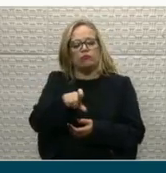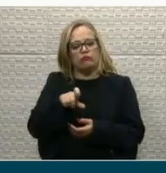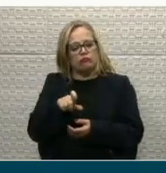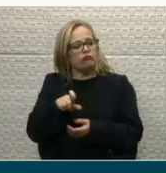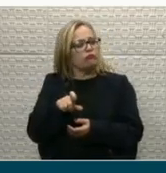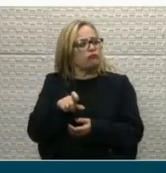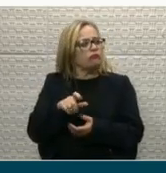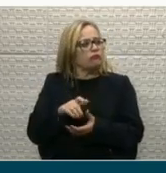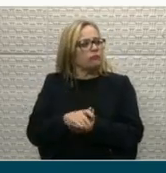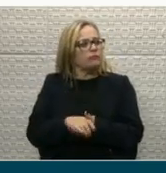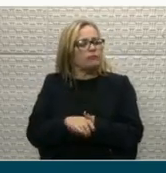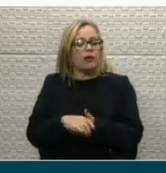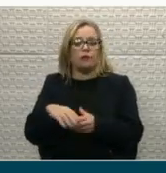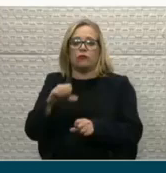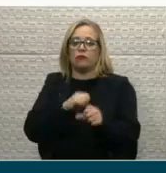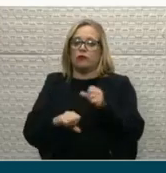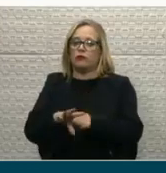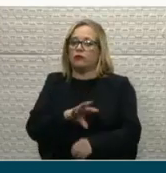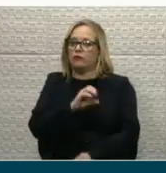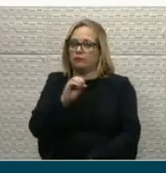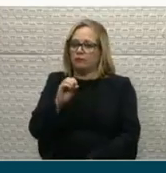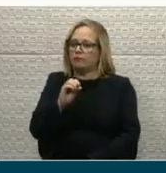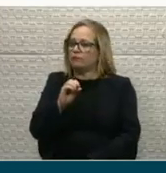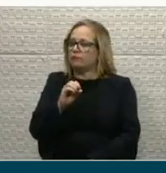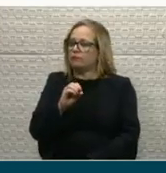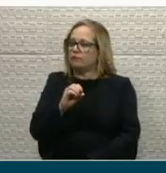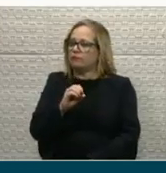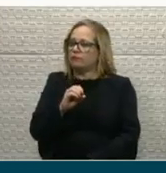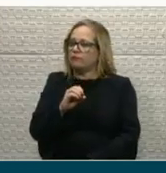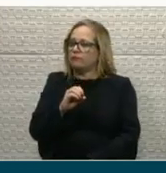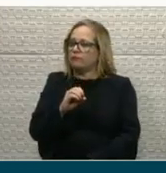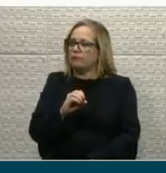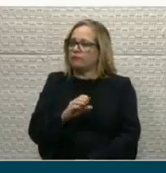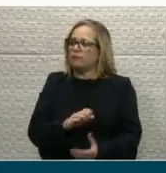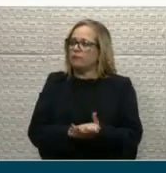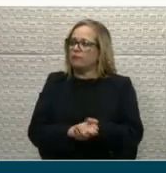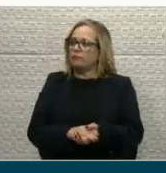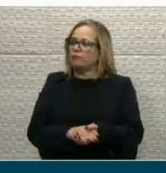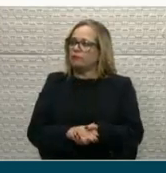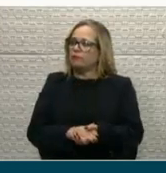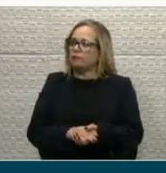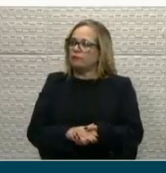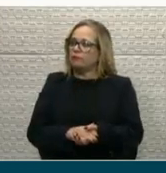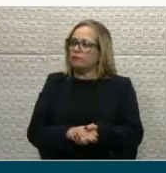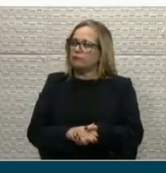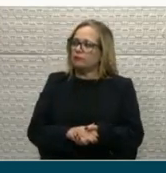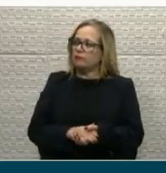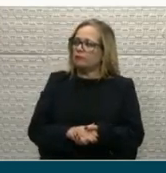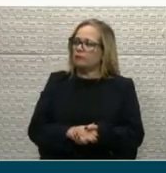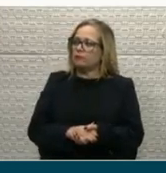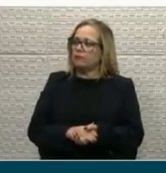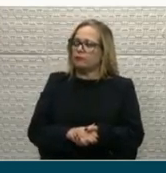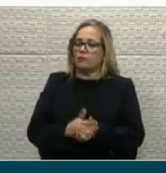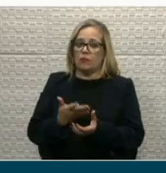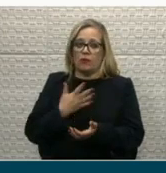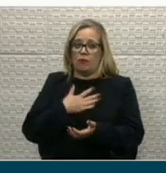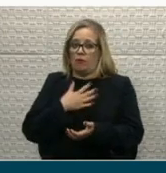necessariamente deve ser diferente de zero, porque eu quero x e y um vetor não